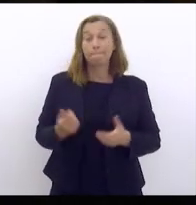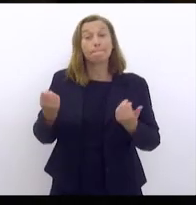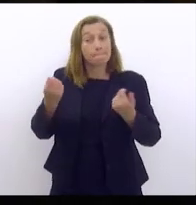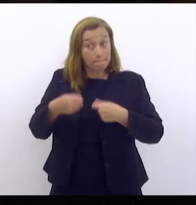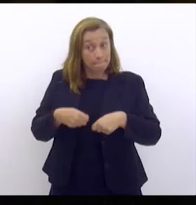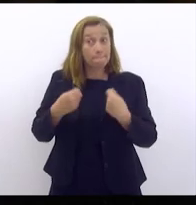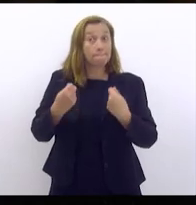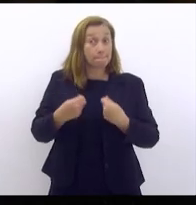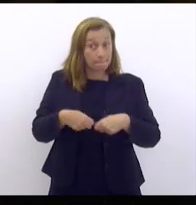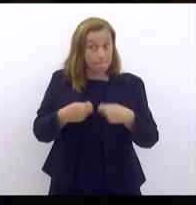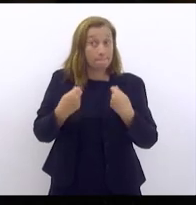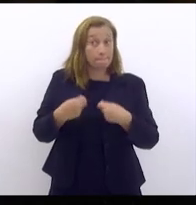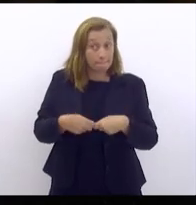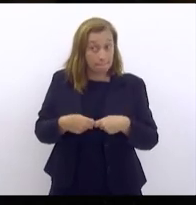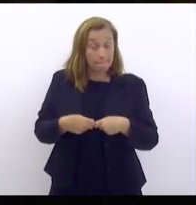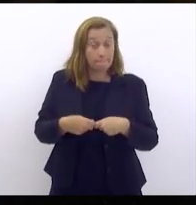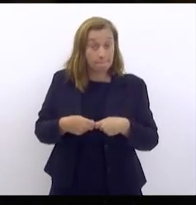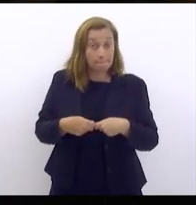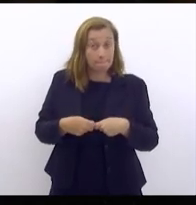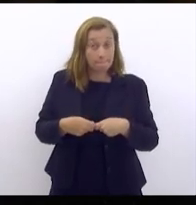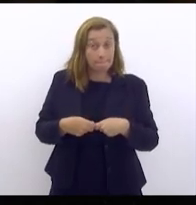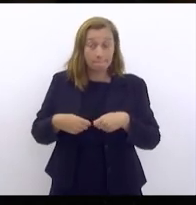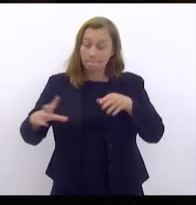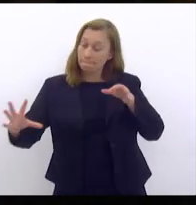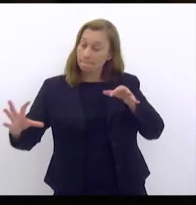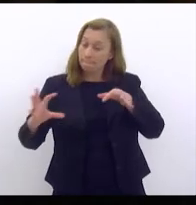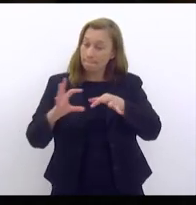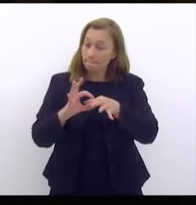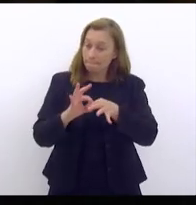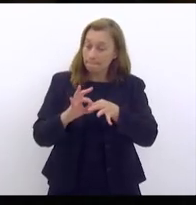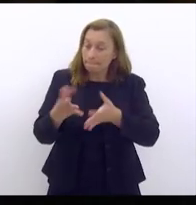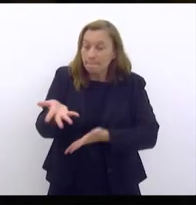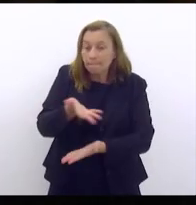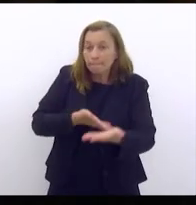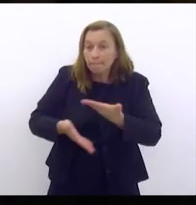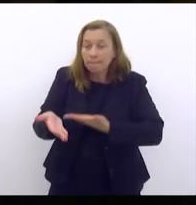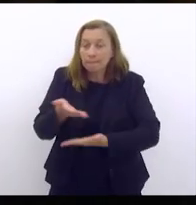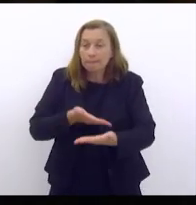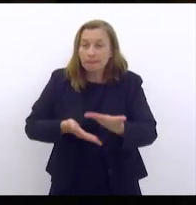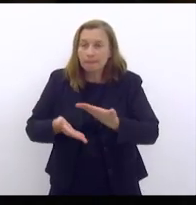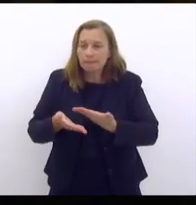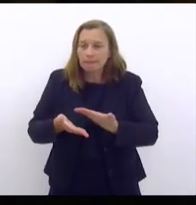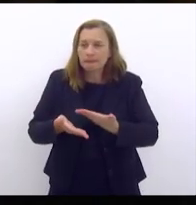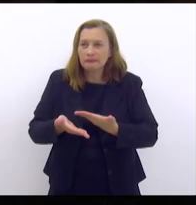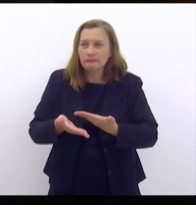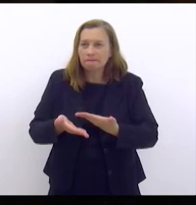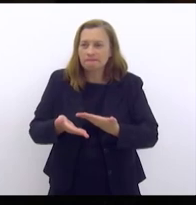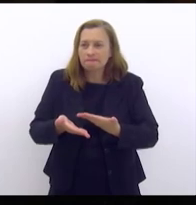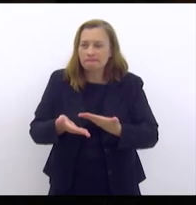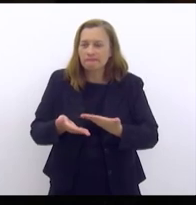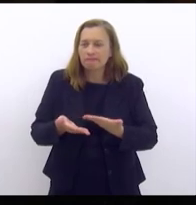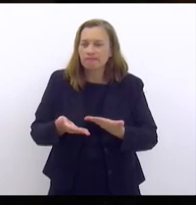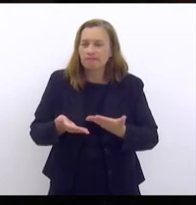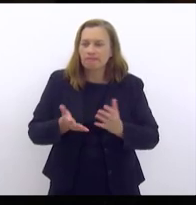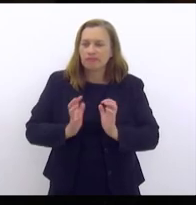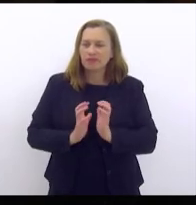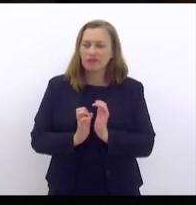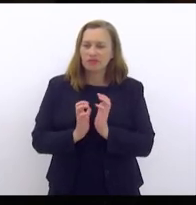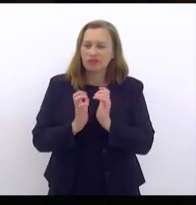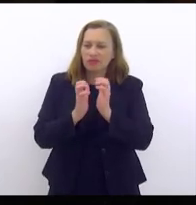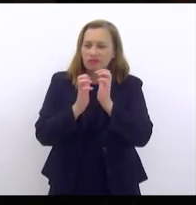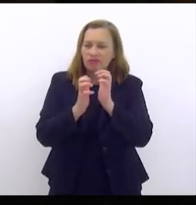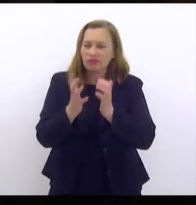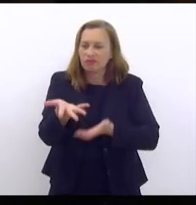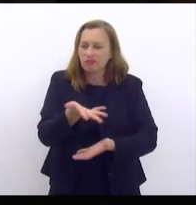necessário que essa mediação de conflitos possa, de fato,